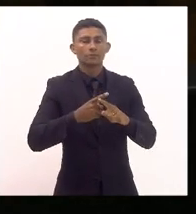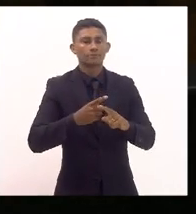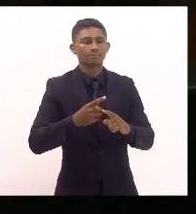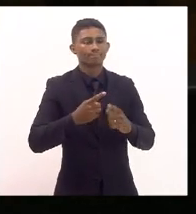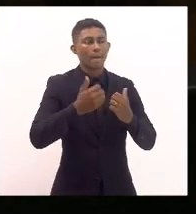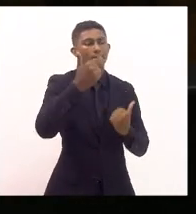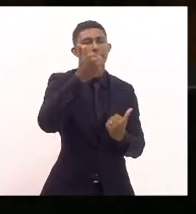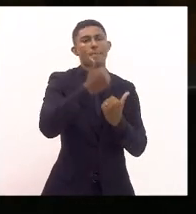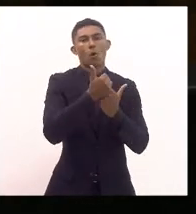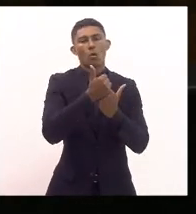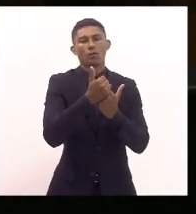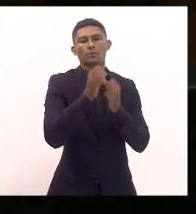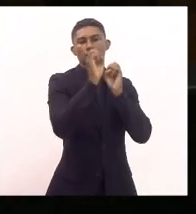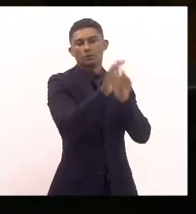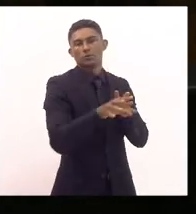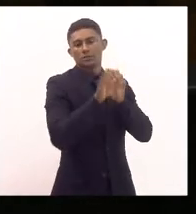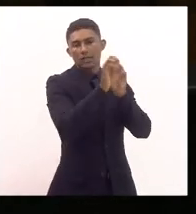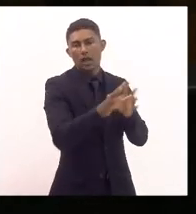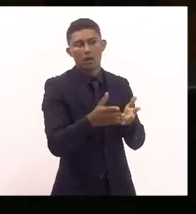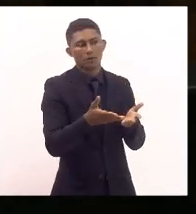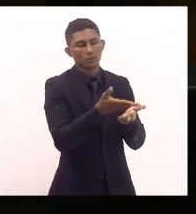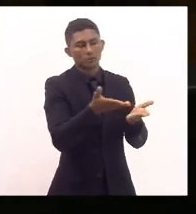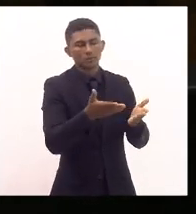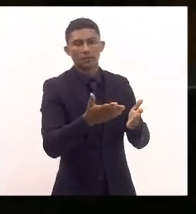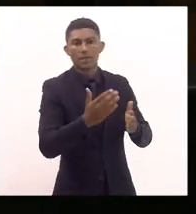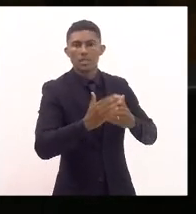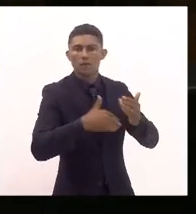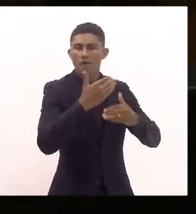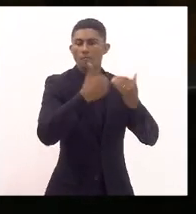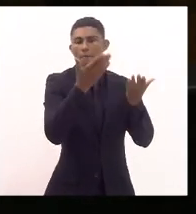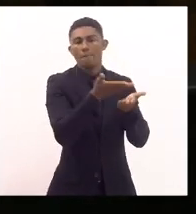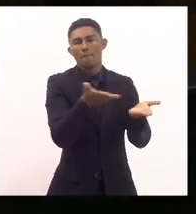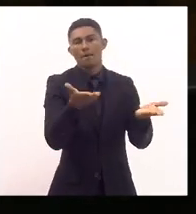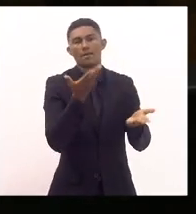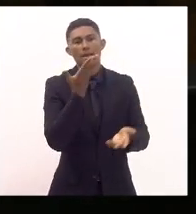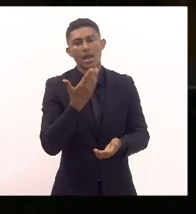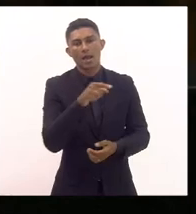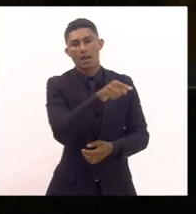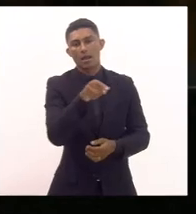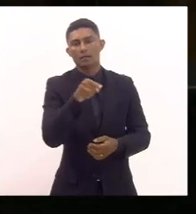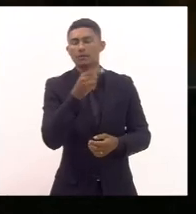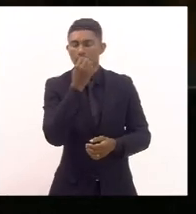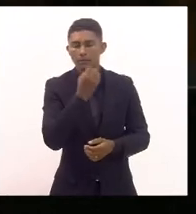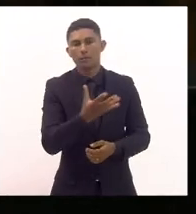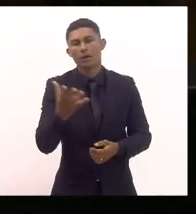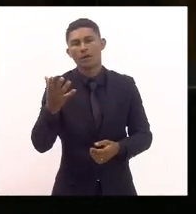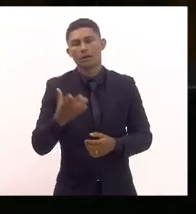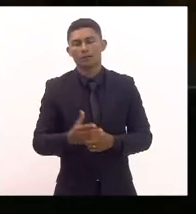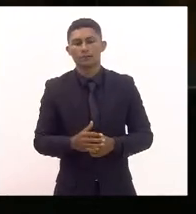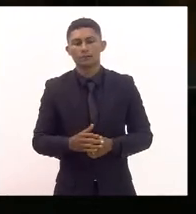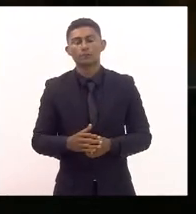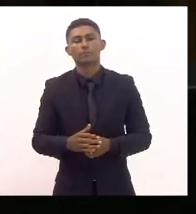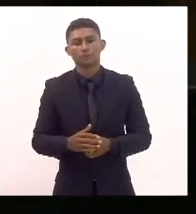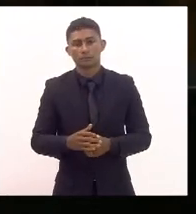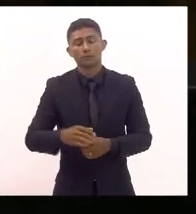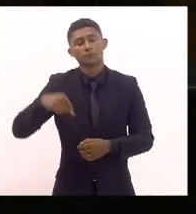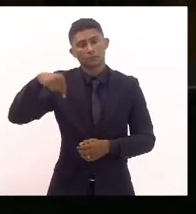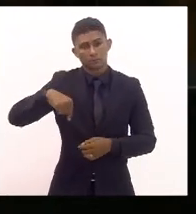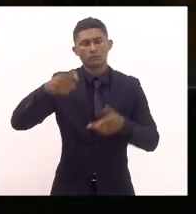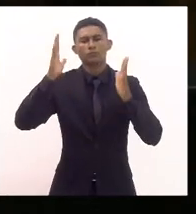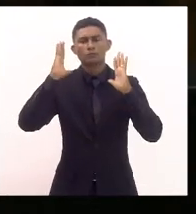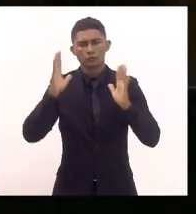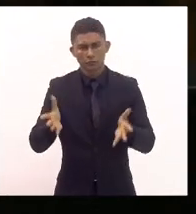a educação no crescimento no desenvolvimento das nossas crianças nós aqui já ouvimos